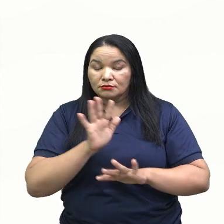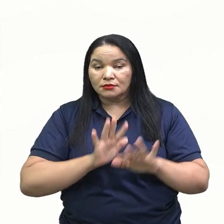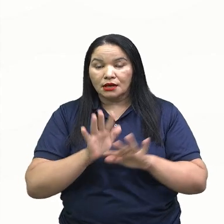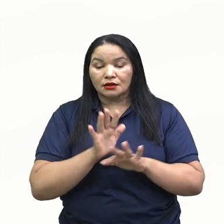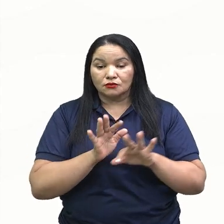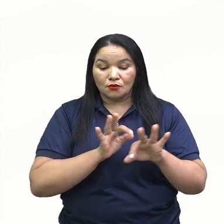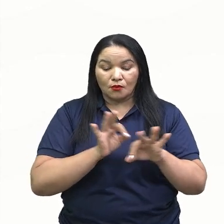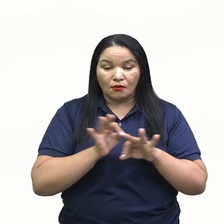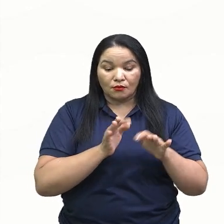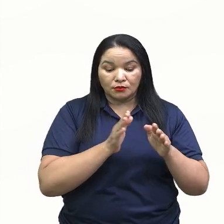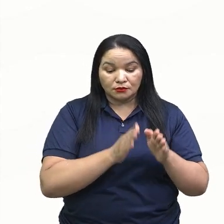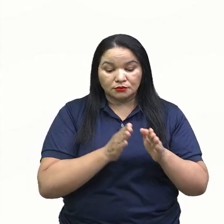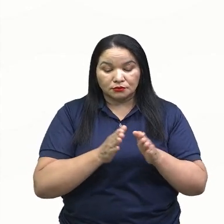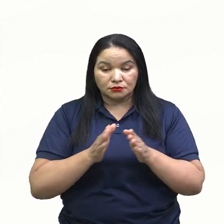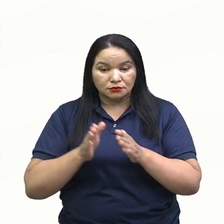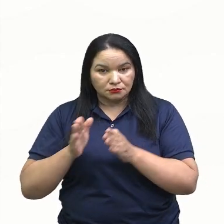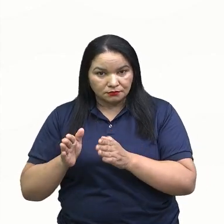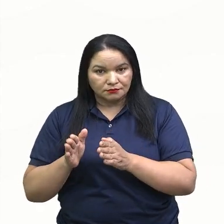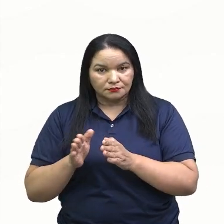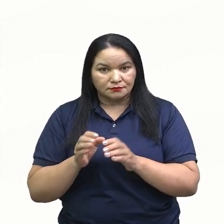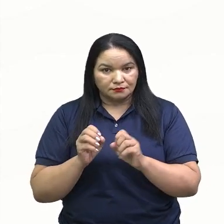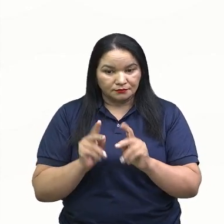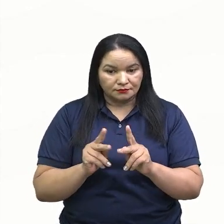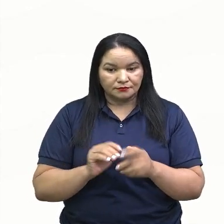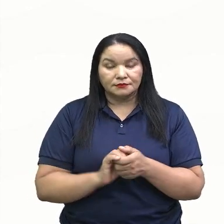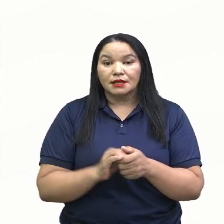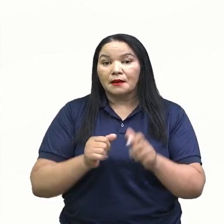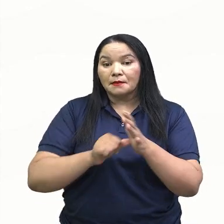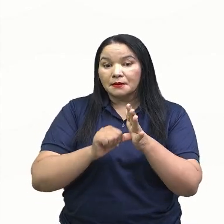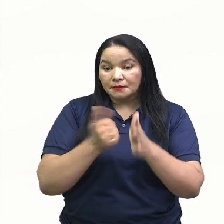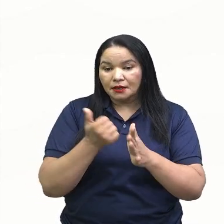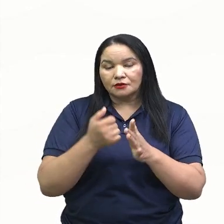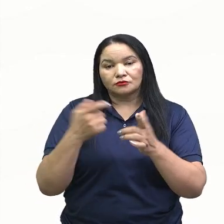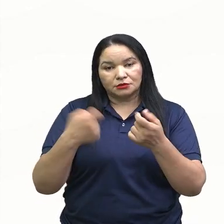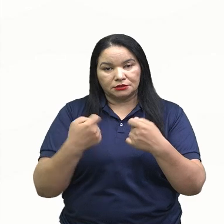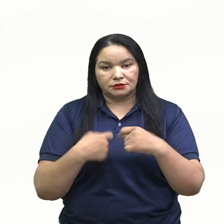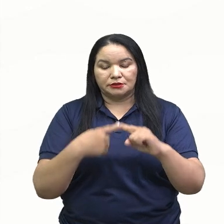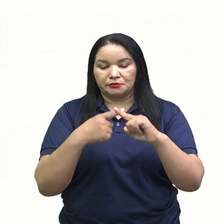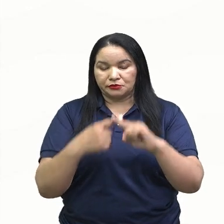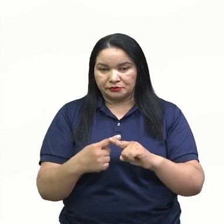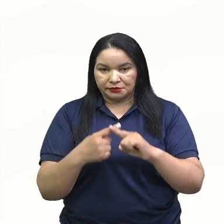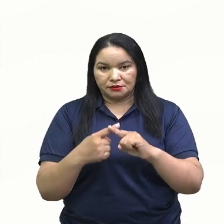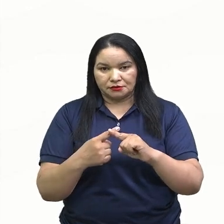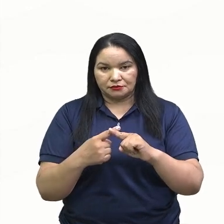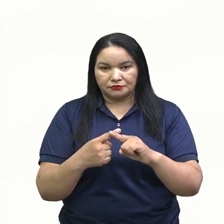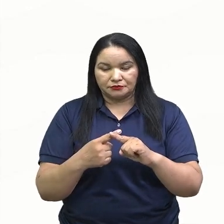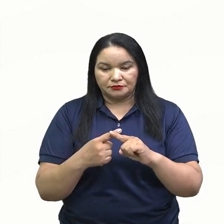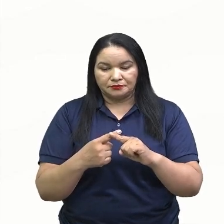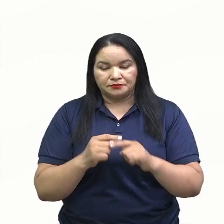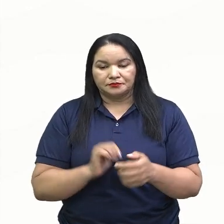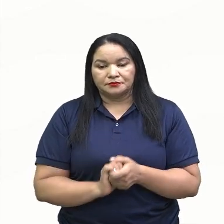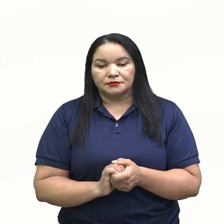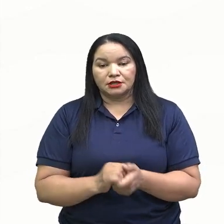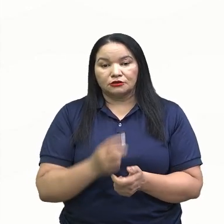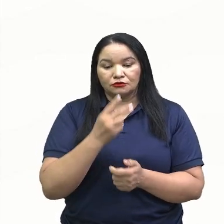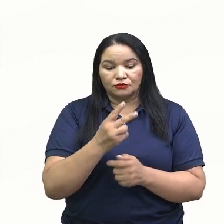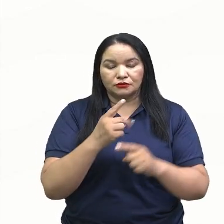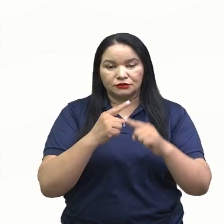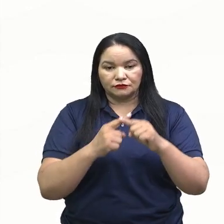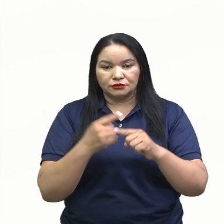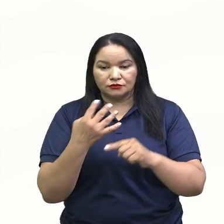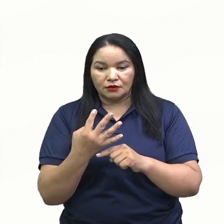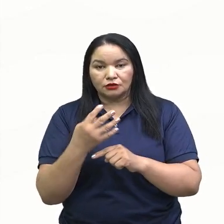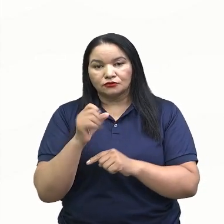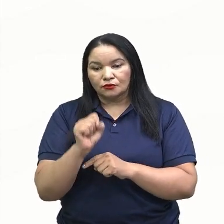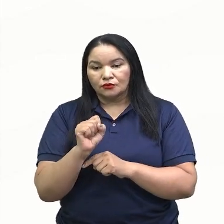ordem da resolução das operações. Resolva primeiro aqui a multiplicação. 2 vezes 4,